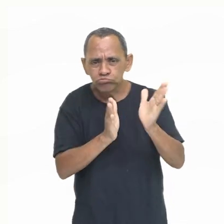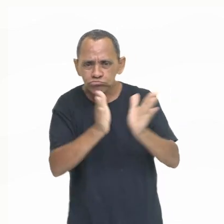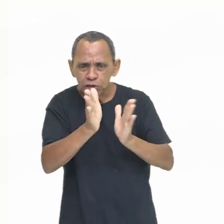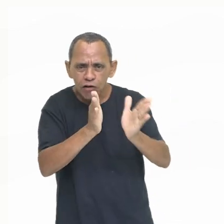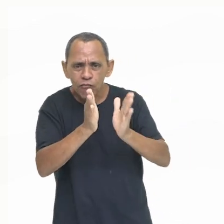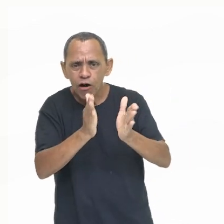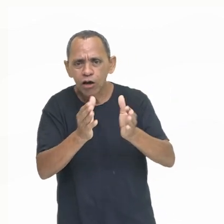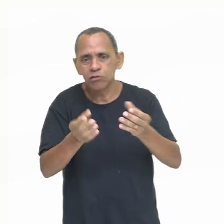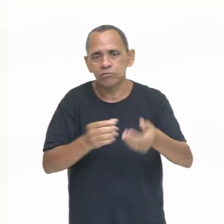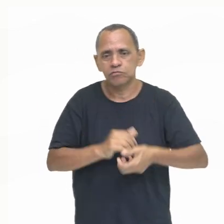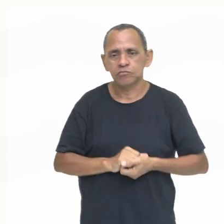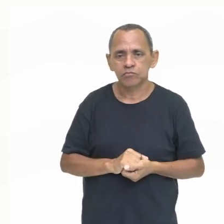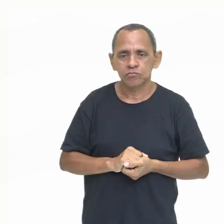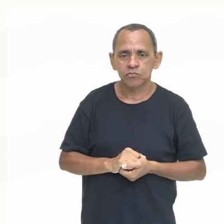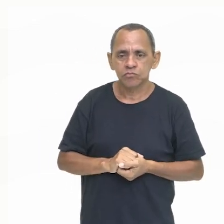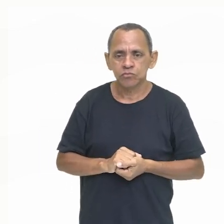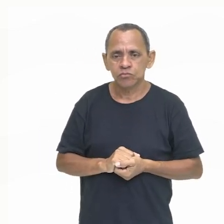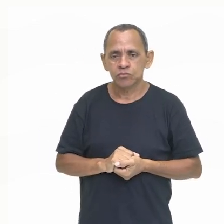é